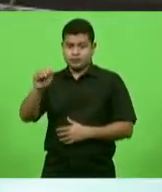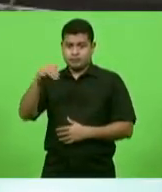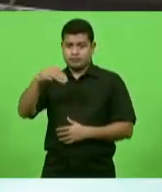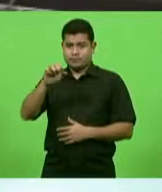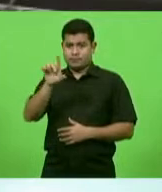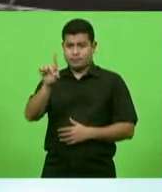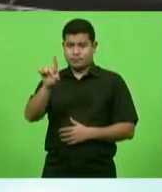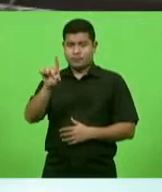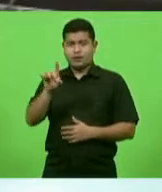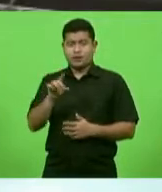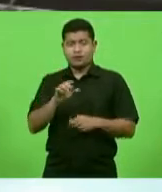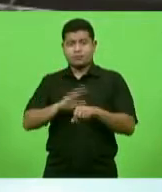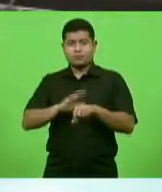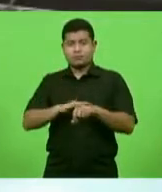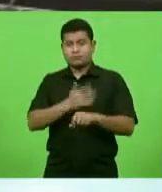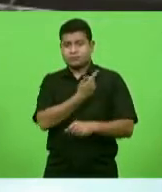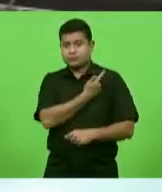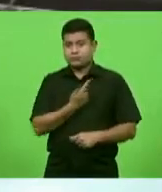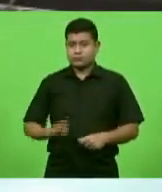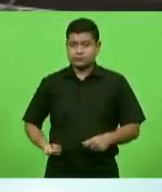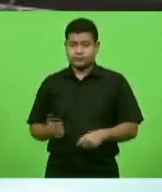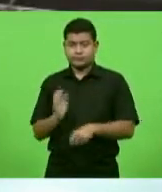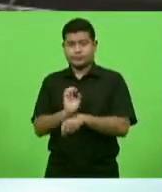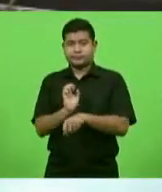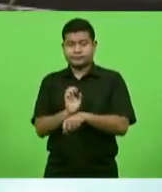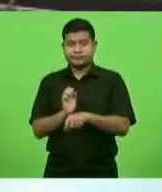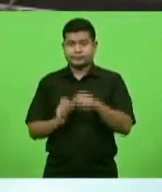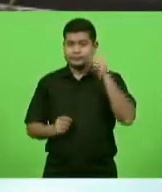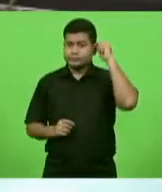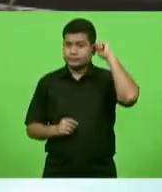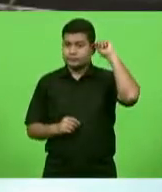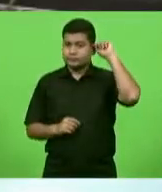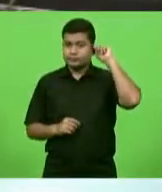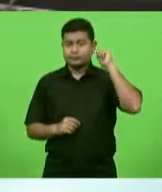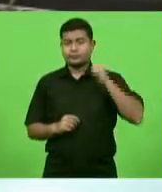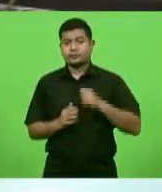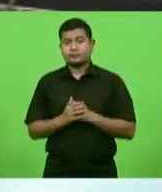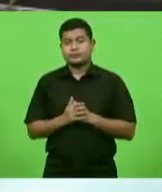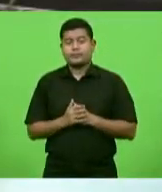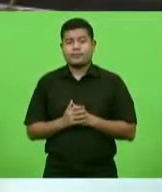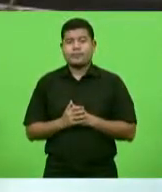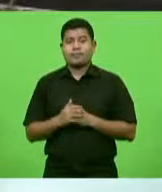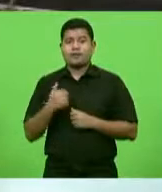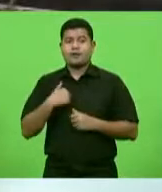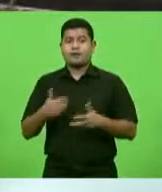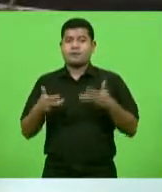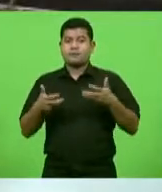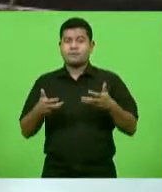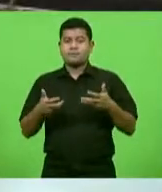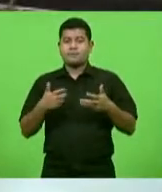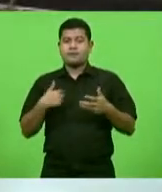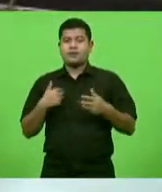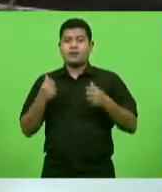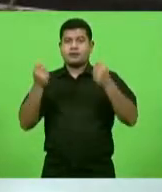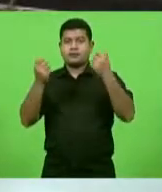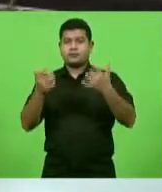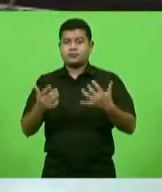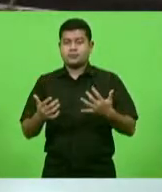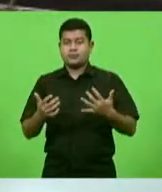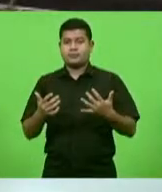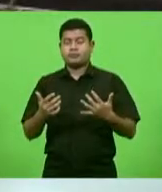Estado. Quero fazer menção a esses fatos supervenientes